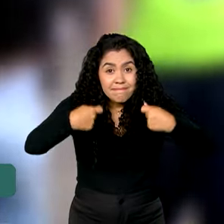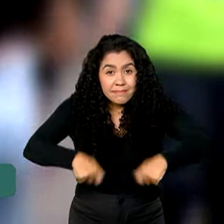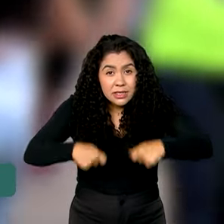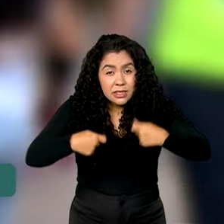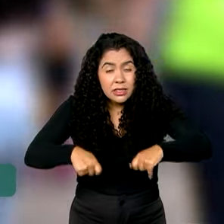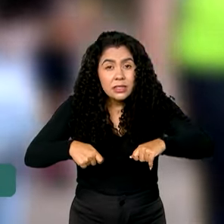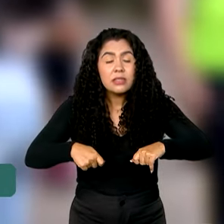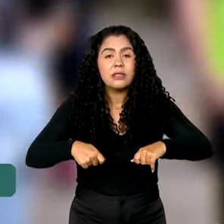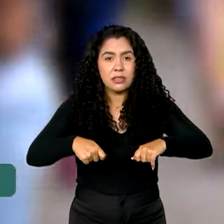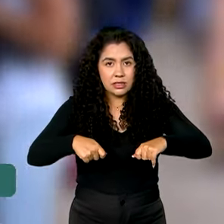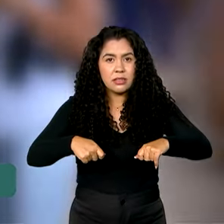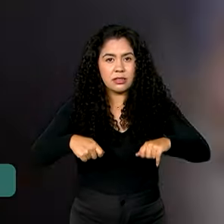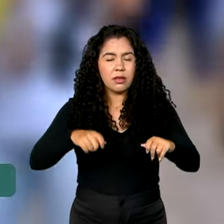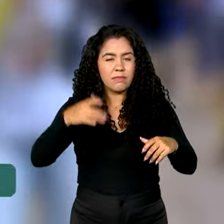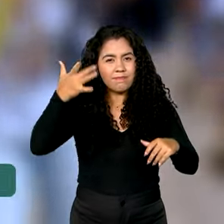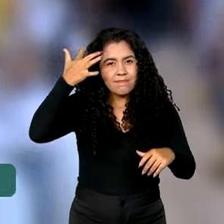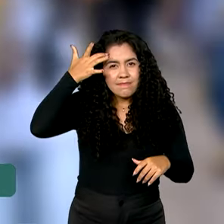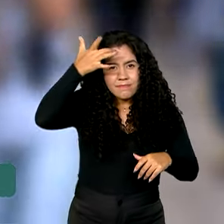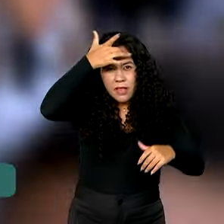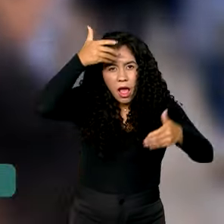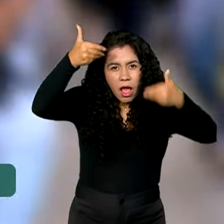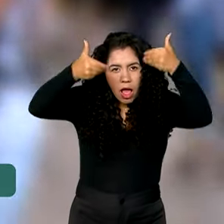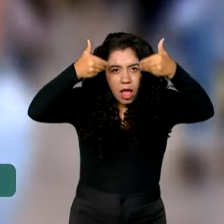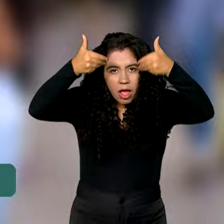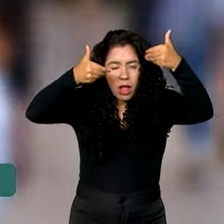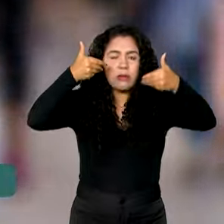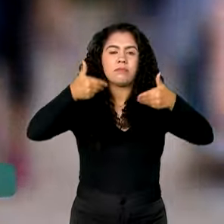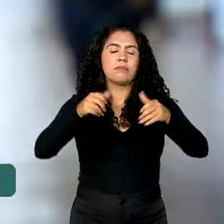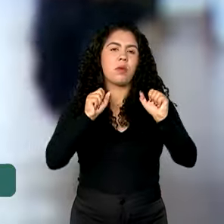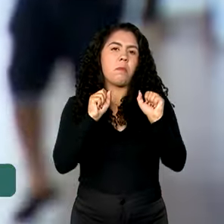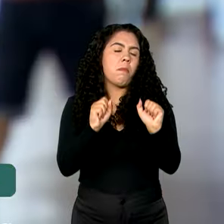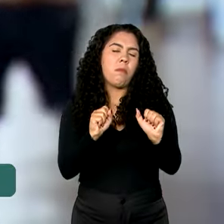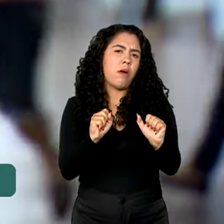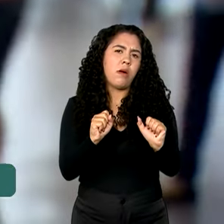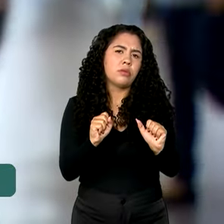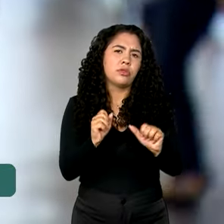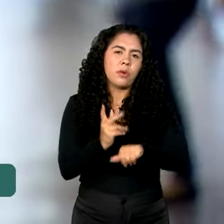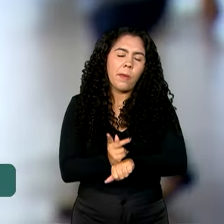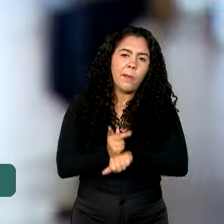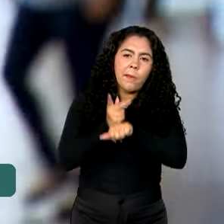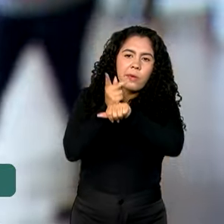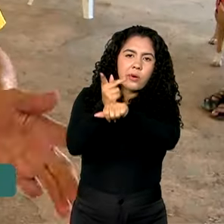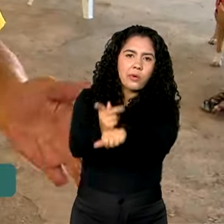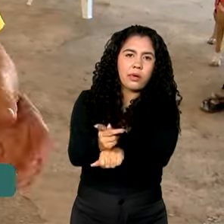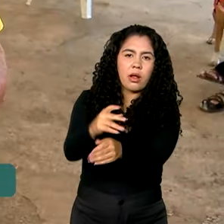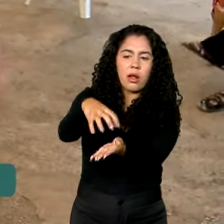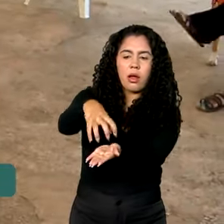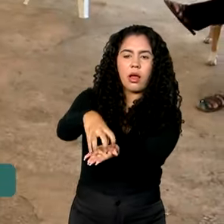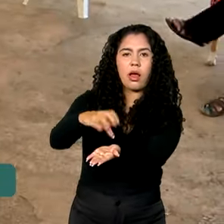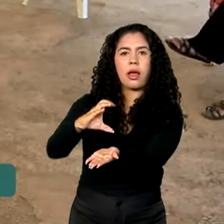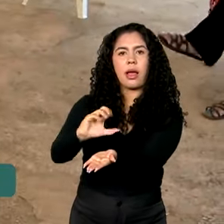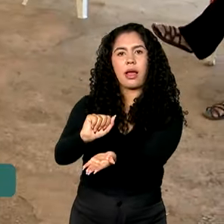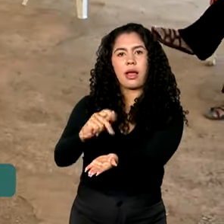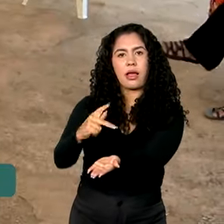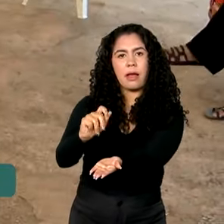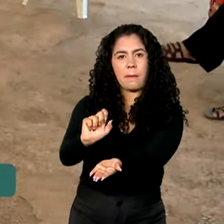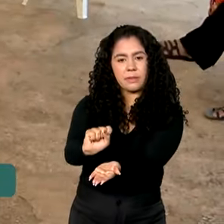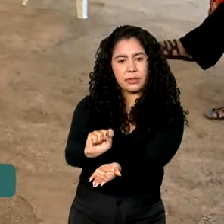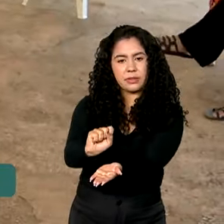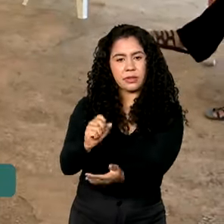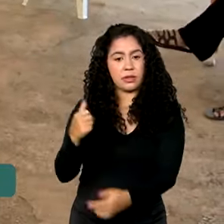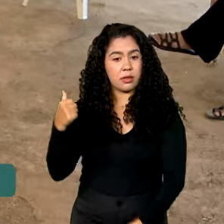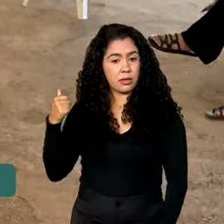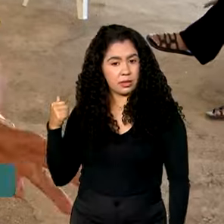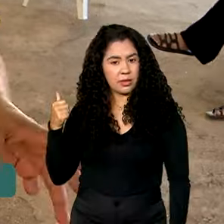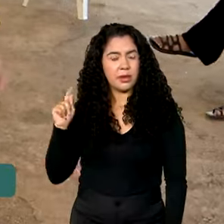cuidados relacionados à saúde mental pode, por exemplo, procurar um CAPS. Seu Emanuel, que conhecemos